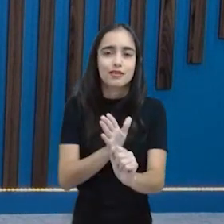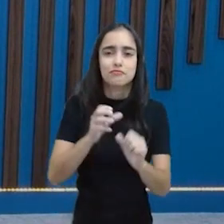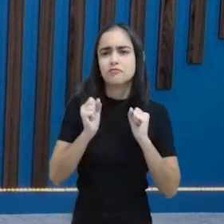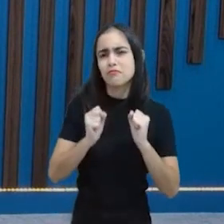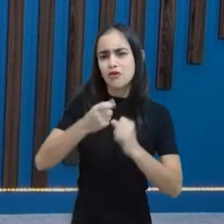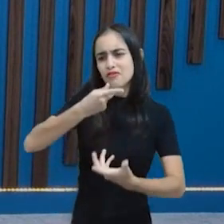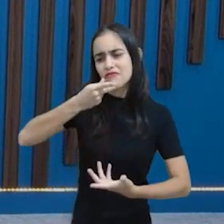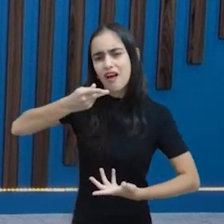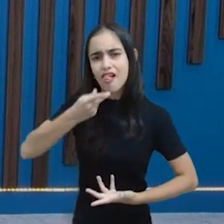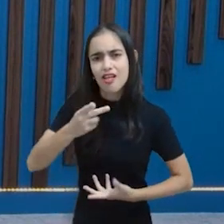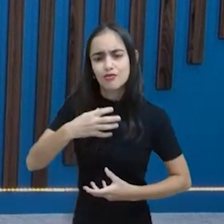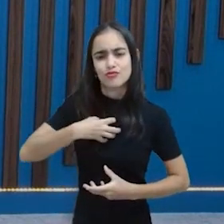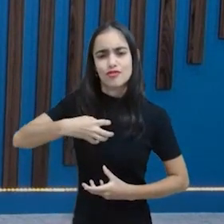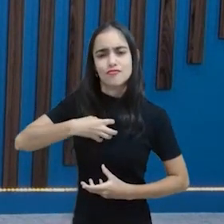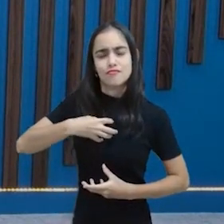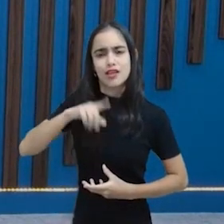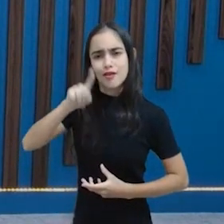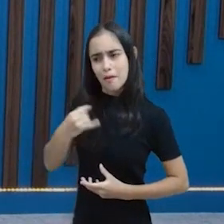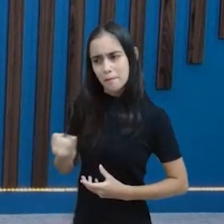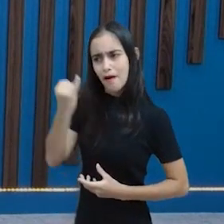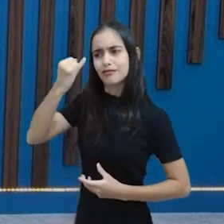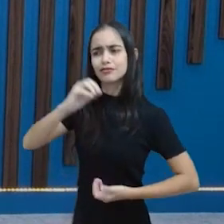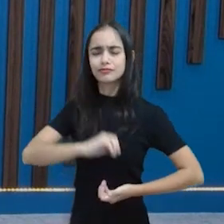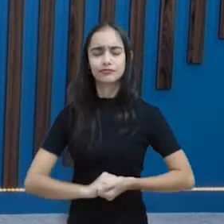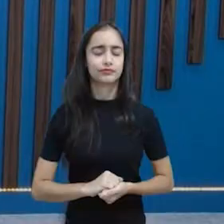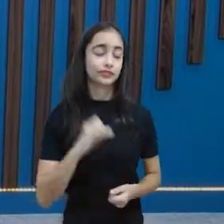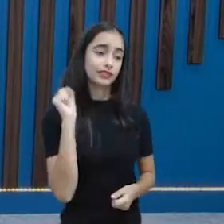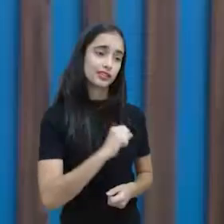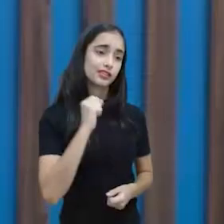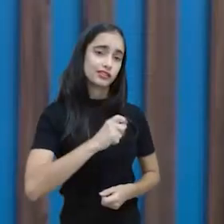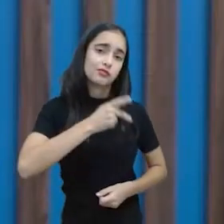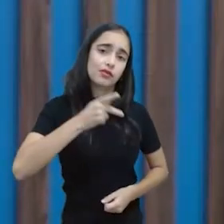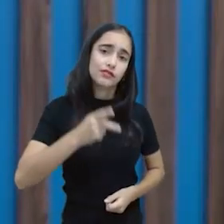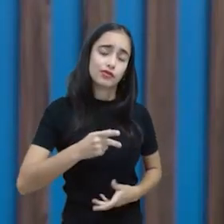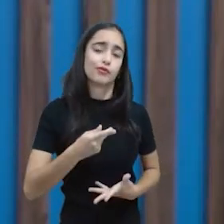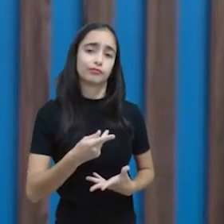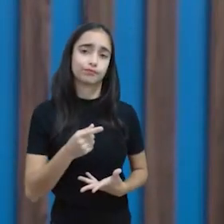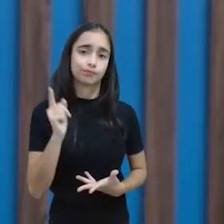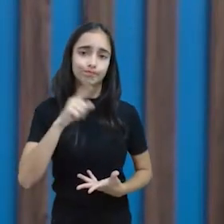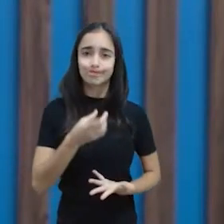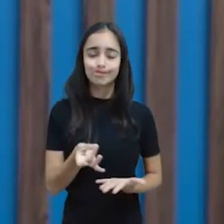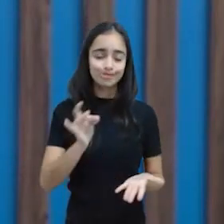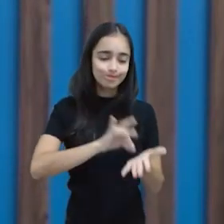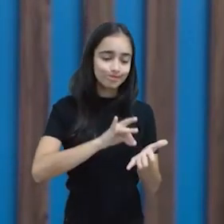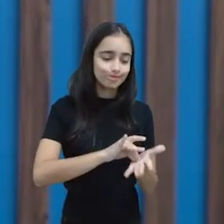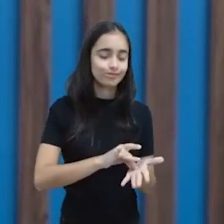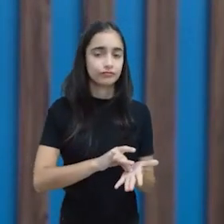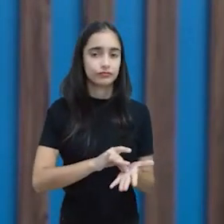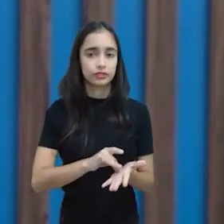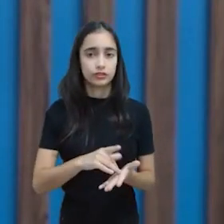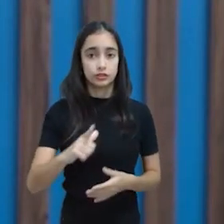lugar de fala. É super importante. Essa questão que a professora Vanessa trouxe, né, existem